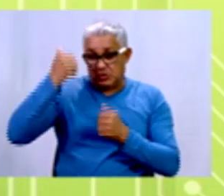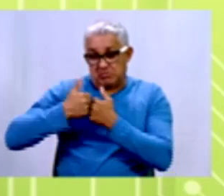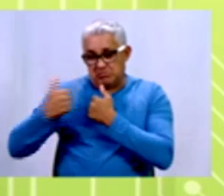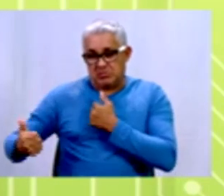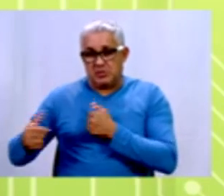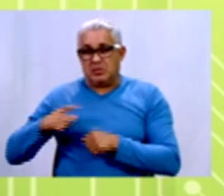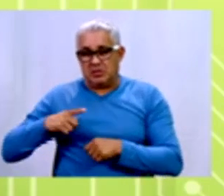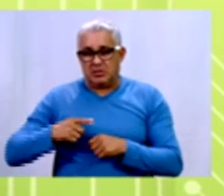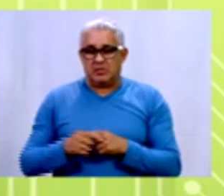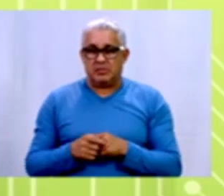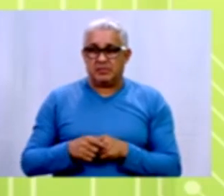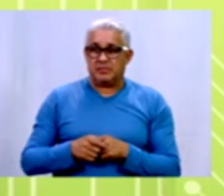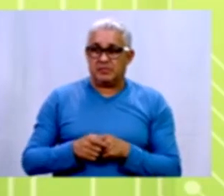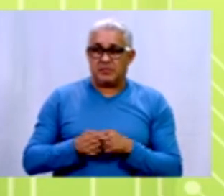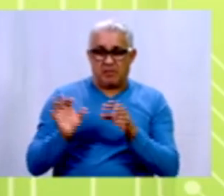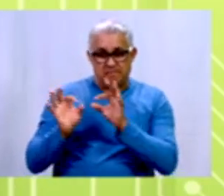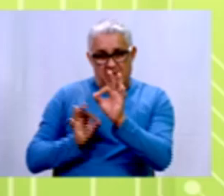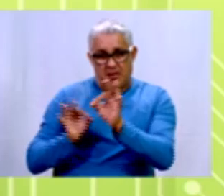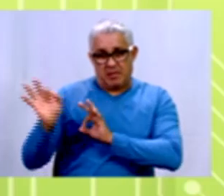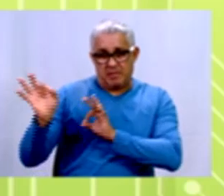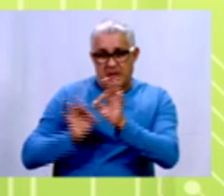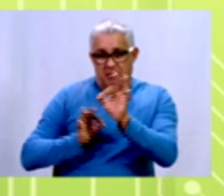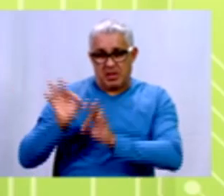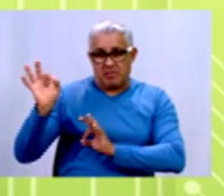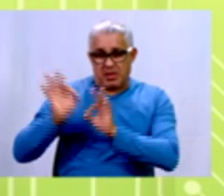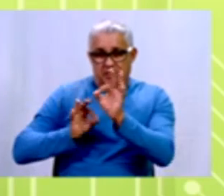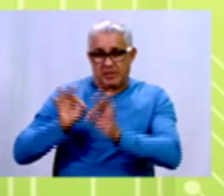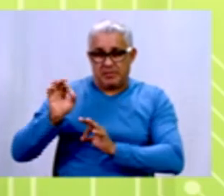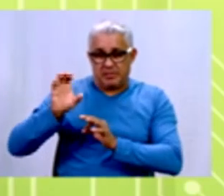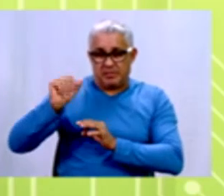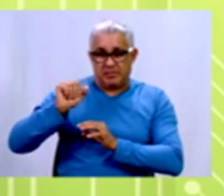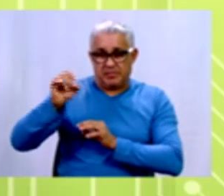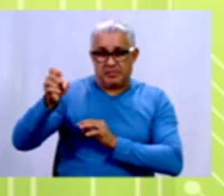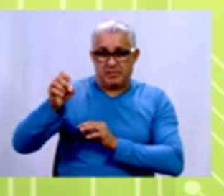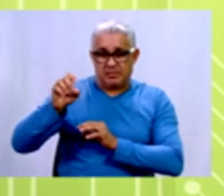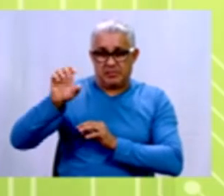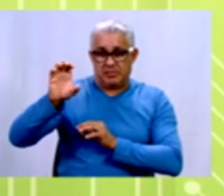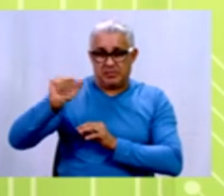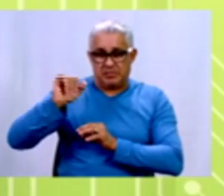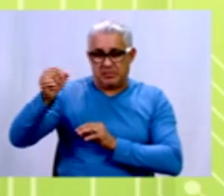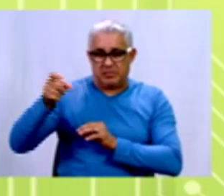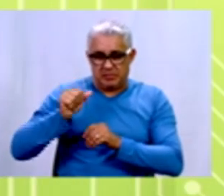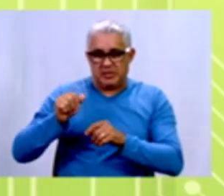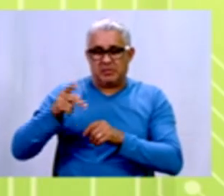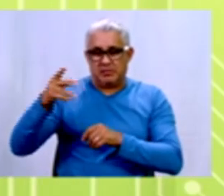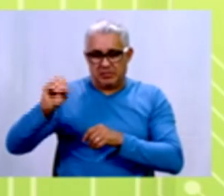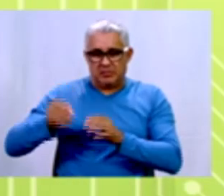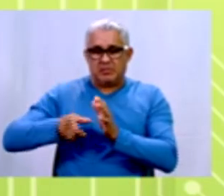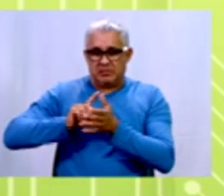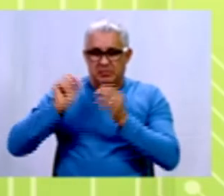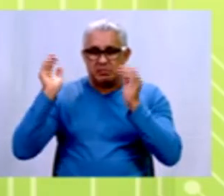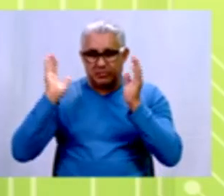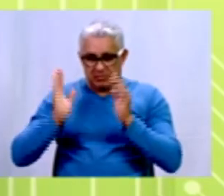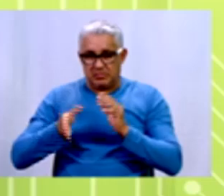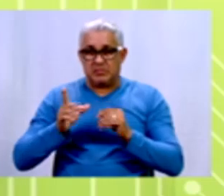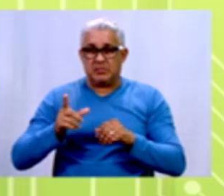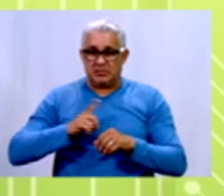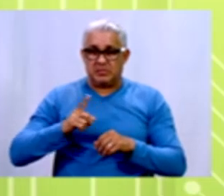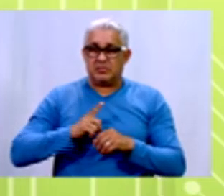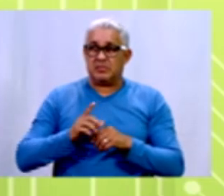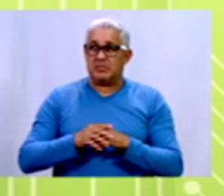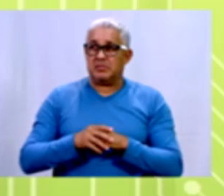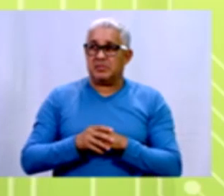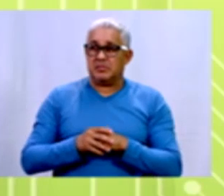próxima, refinar melhor aquela caixinha, que o PO já deve ter feito esse serviço, por mais que não tenha